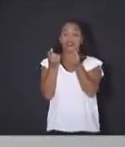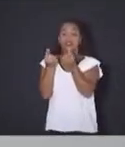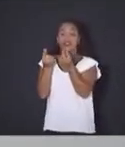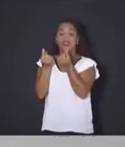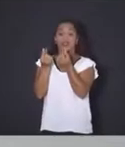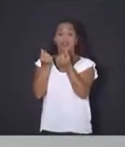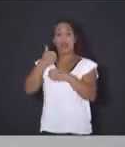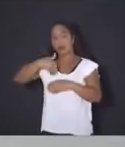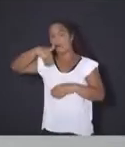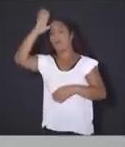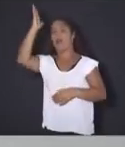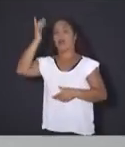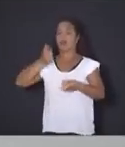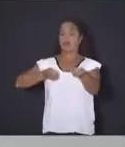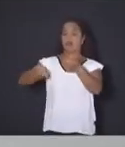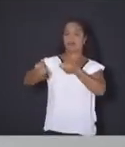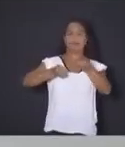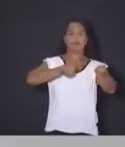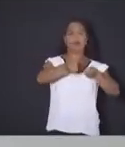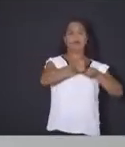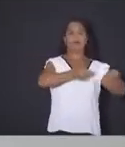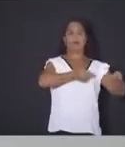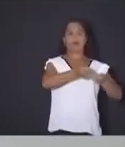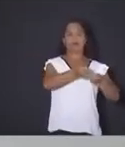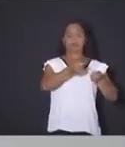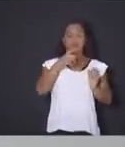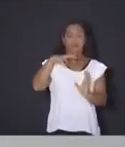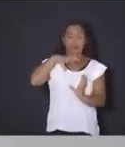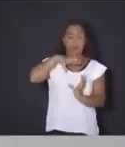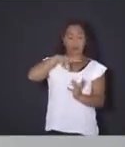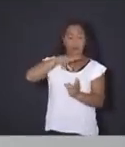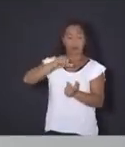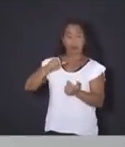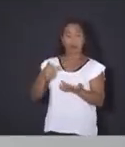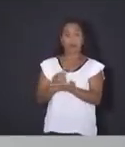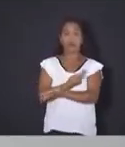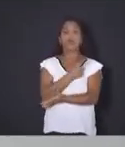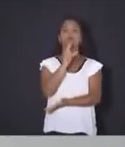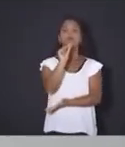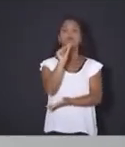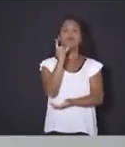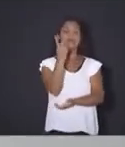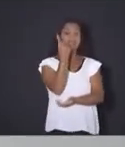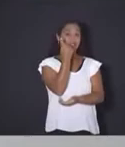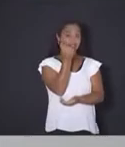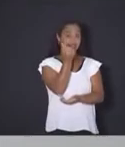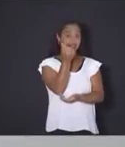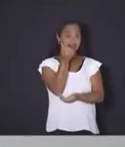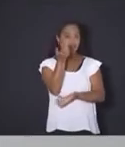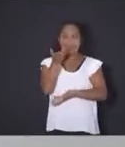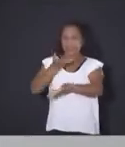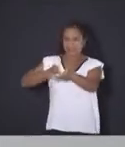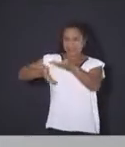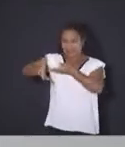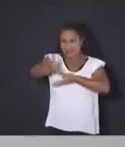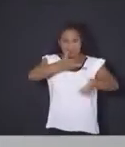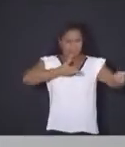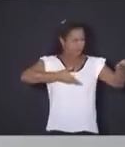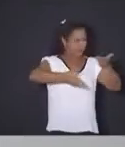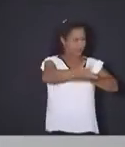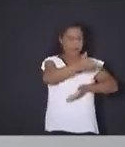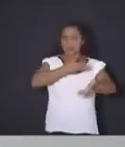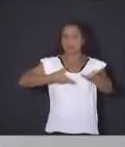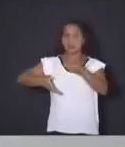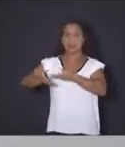numa bolha onde o dinheiro circulava as relações entre devedores e